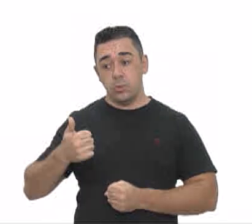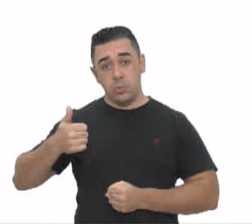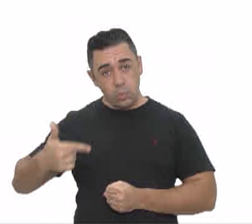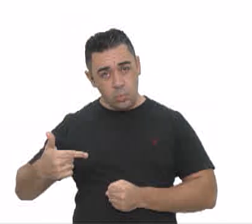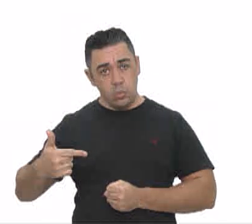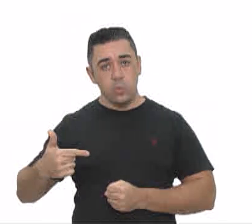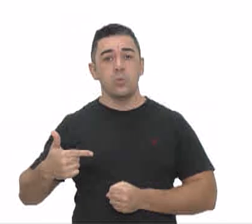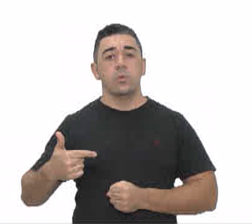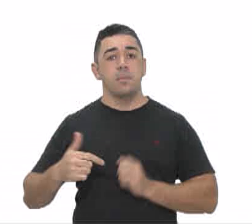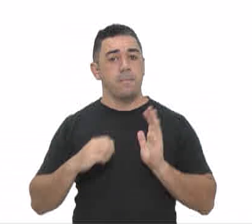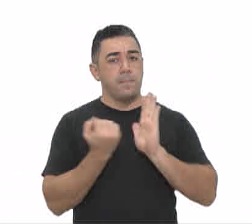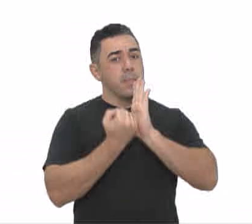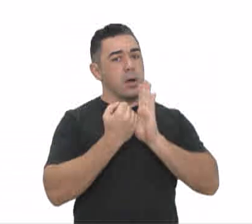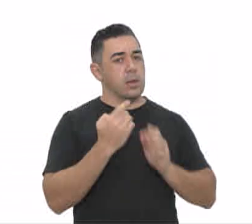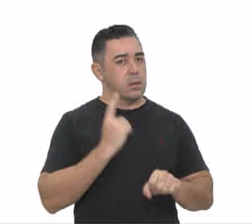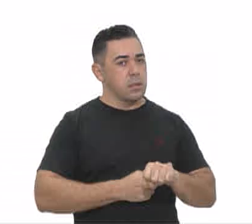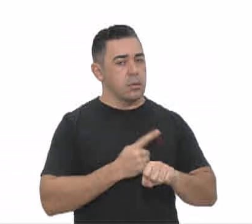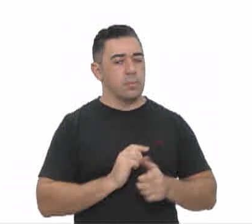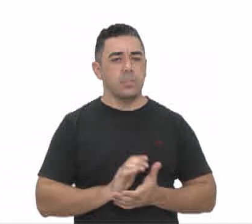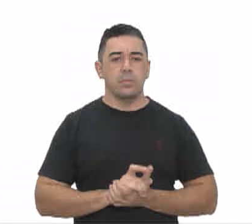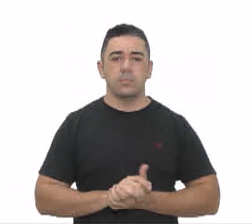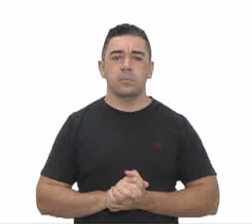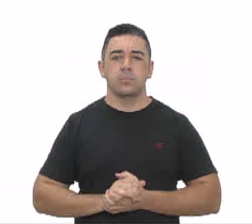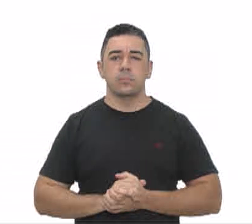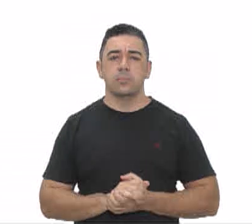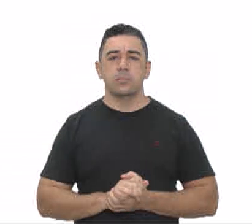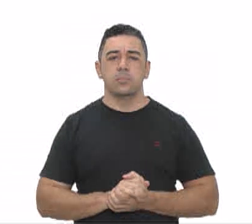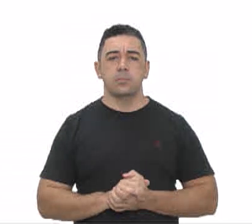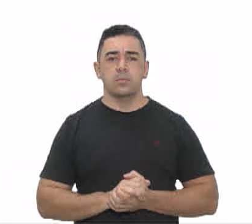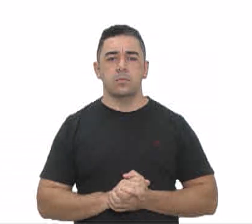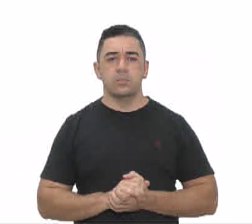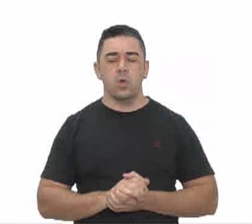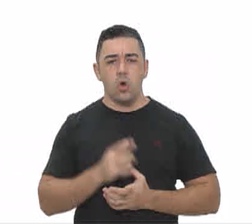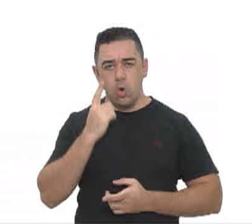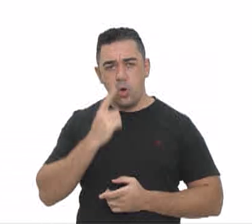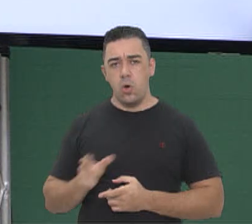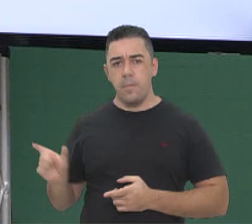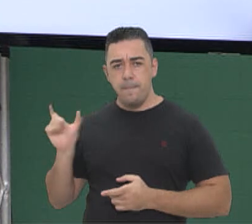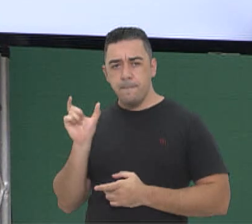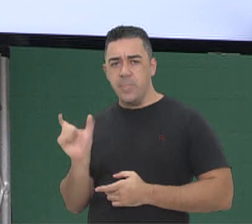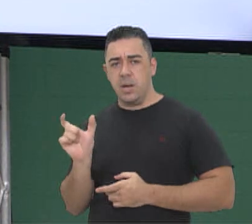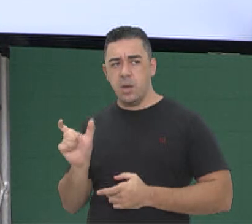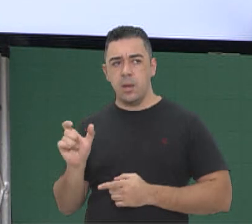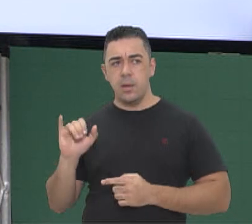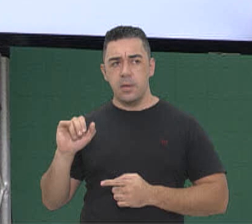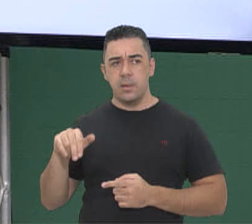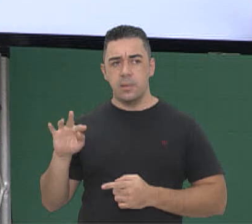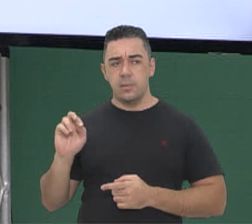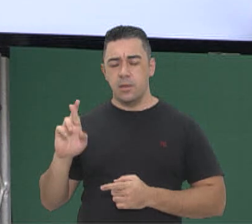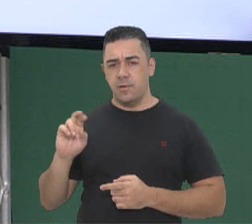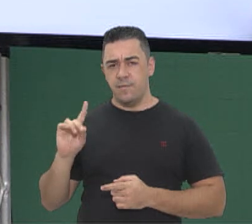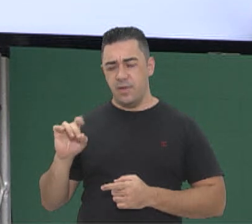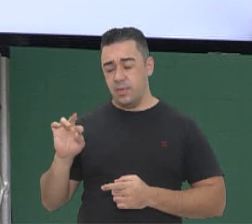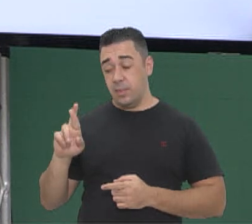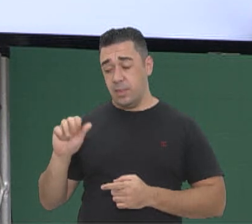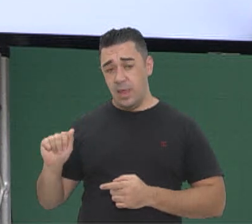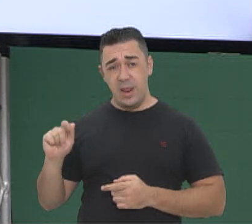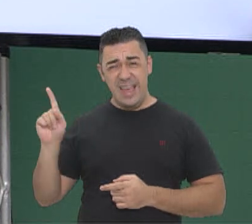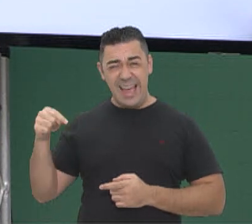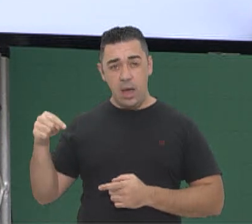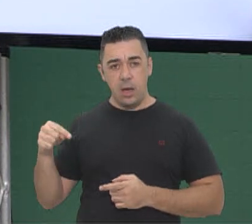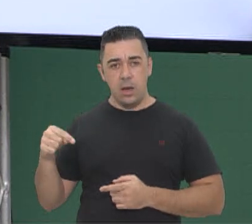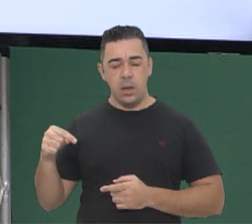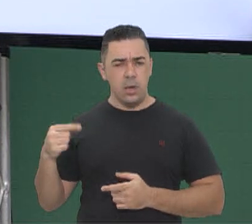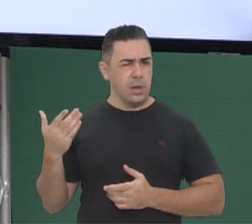certo? Este ano se intervendrá, olha o destaque na palavra, intervendrá,